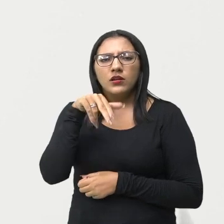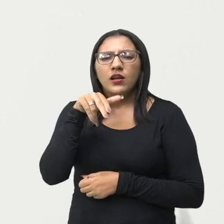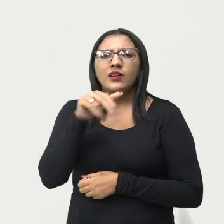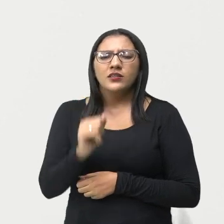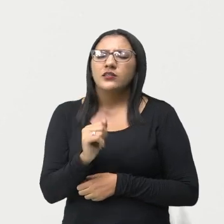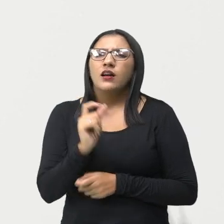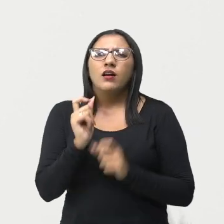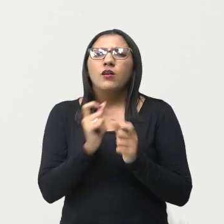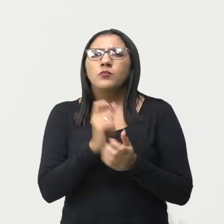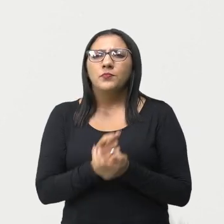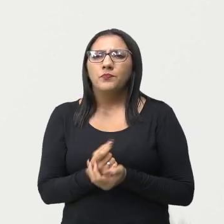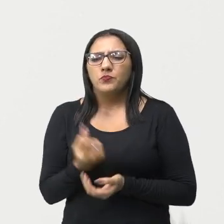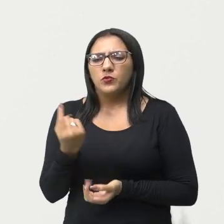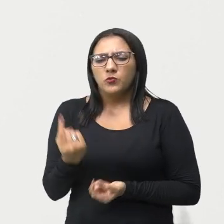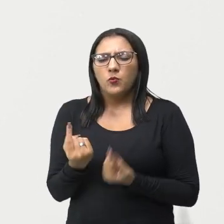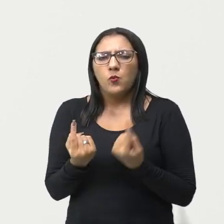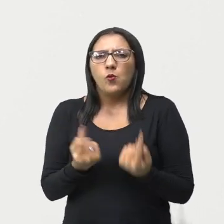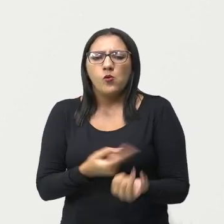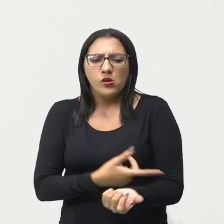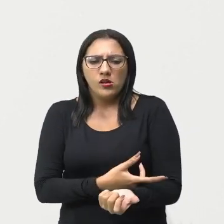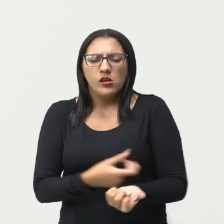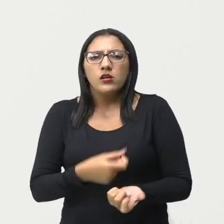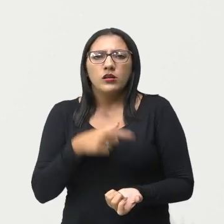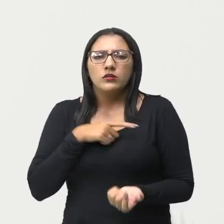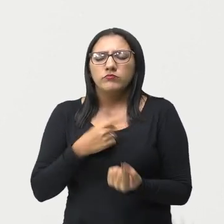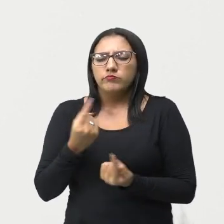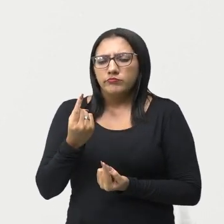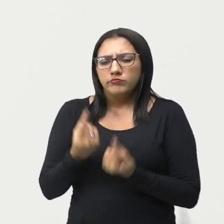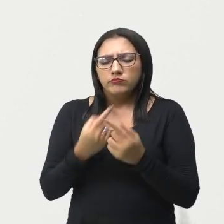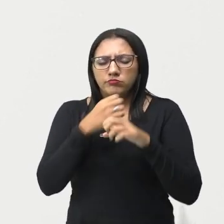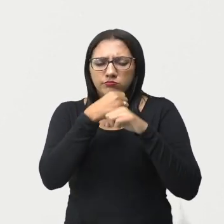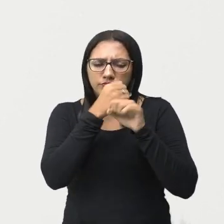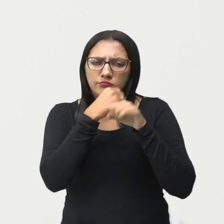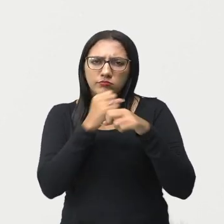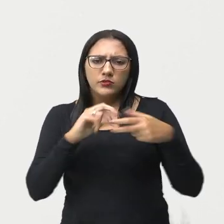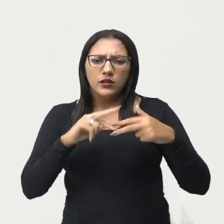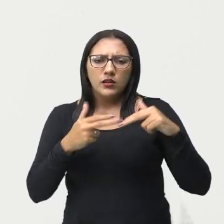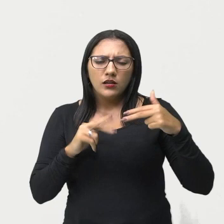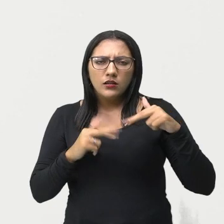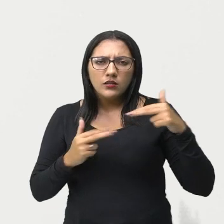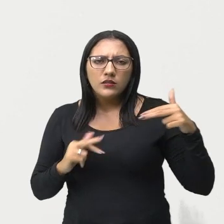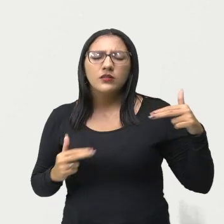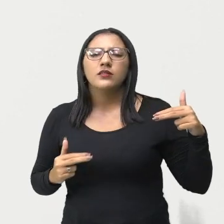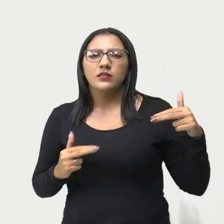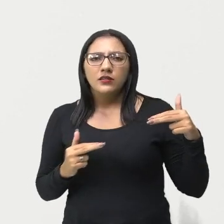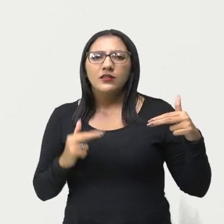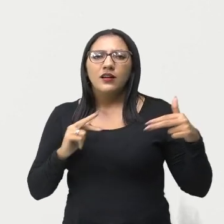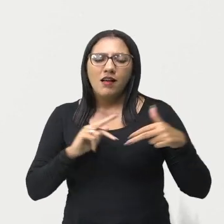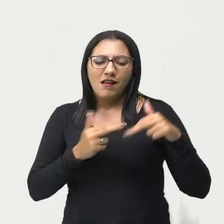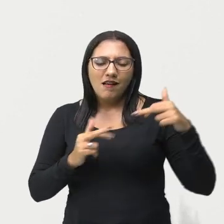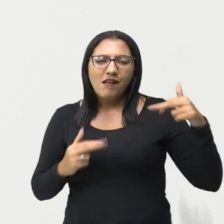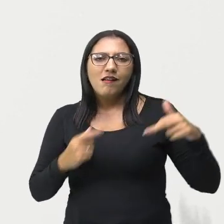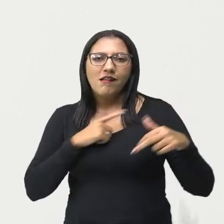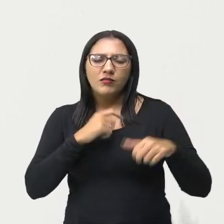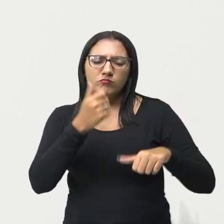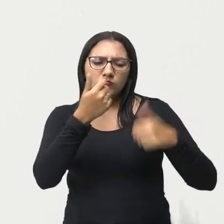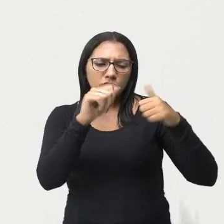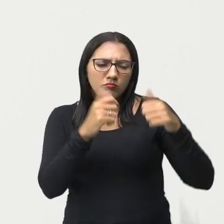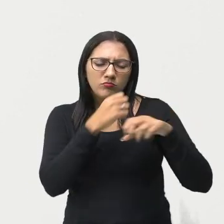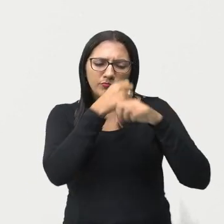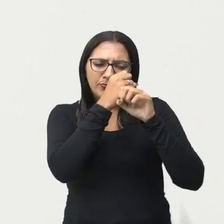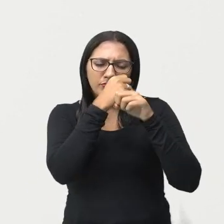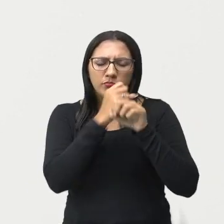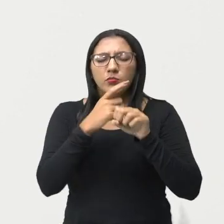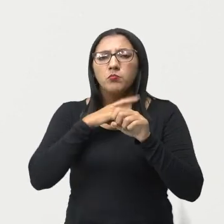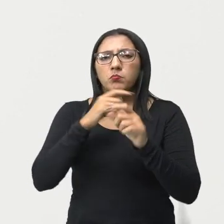é quando se faz a comparação exatamente dos genes, certo? DNA aquele material genético que todos nós possuímos,